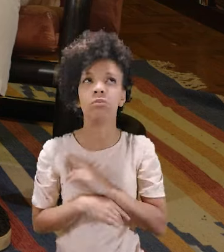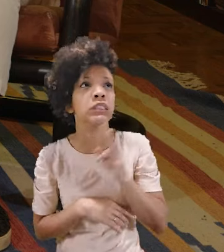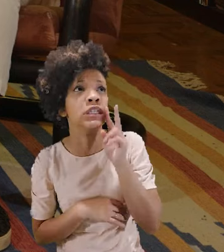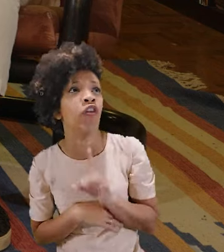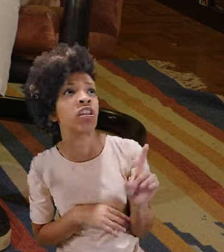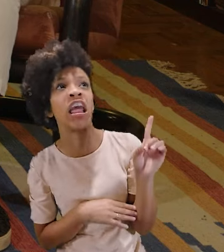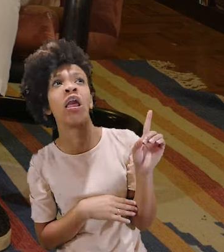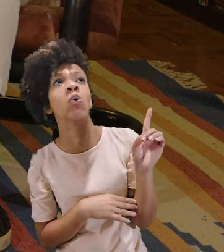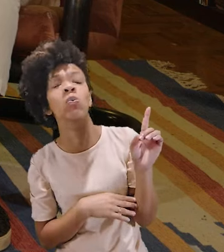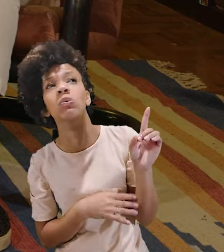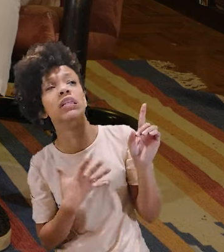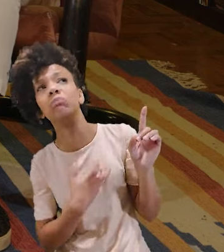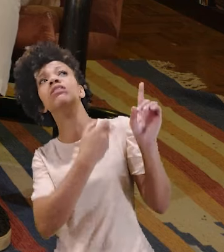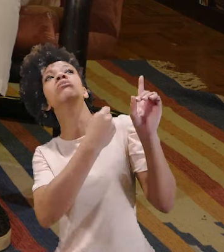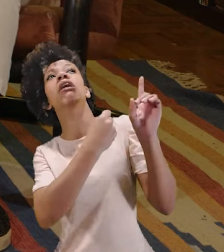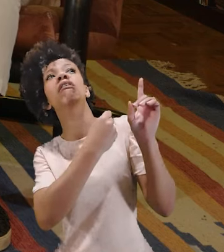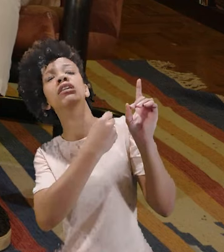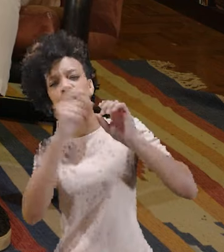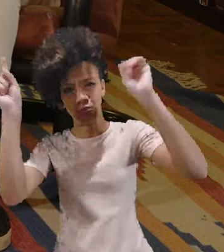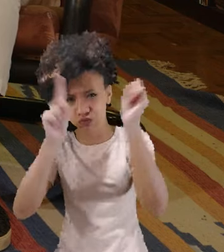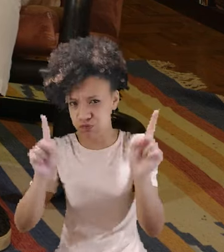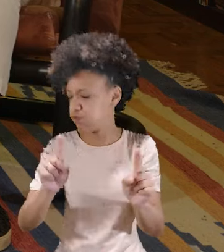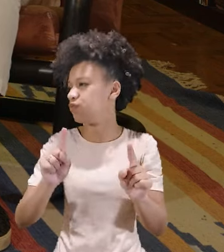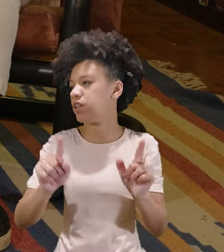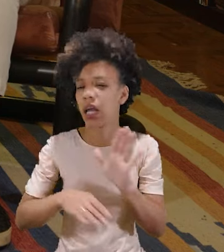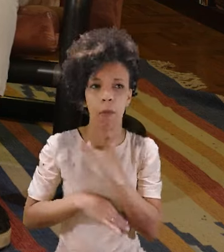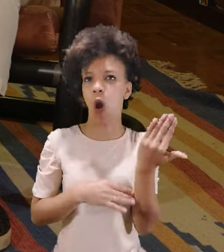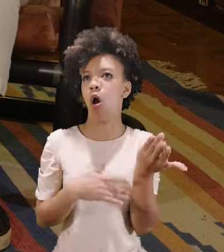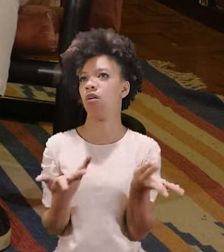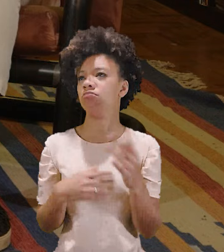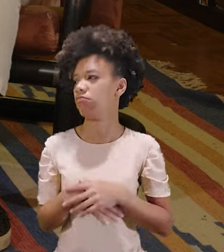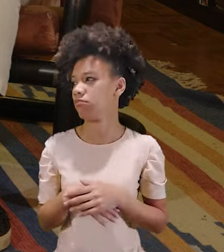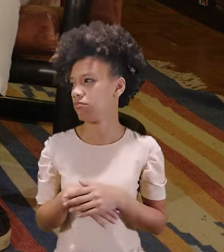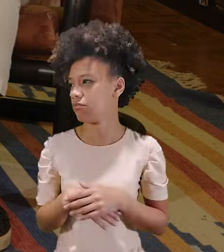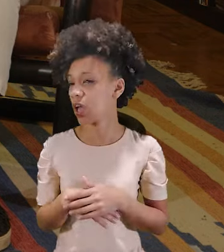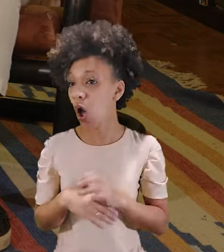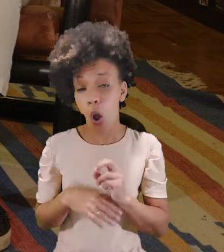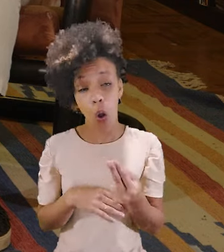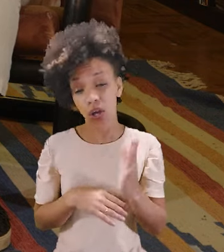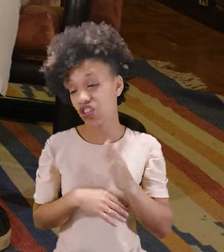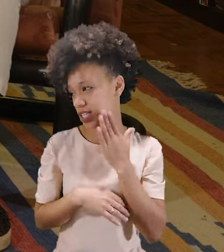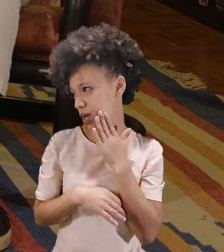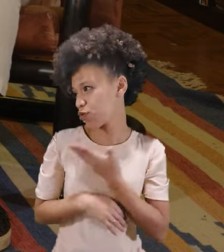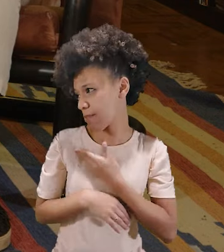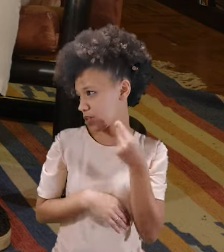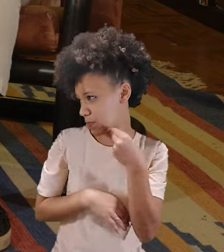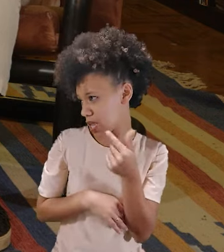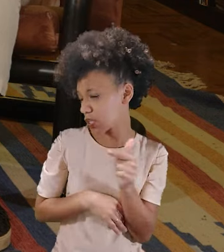maluco eu vi deus aquela coisa assim que caiu um cara pois ele virou uma guitarra de